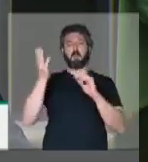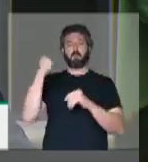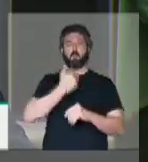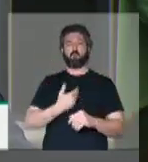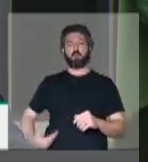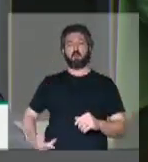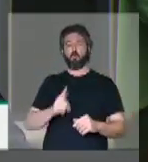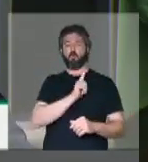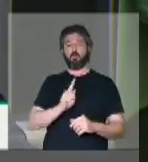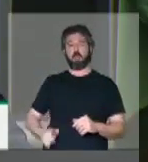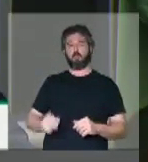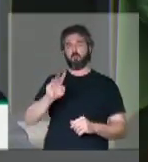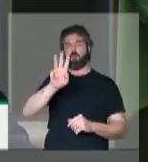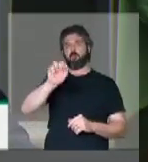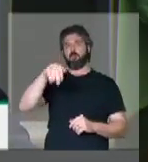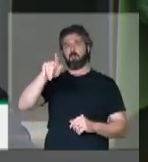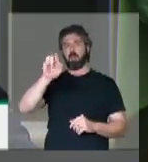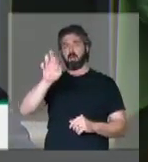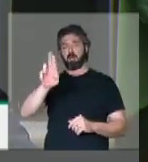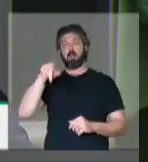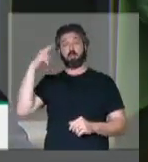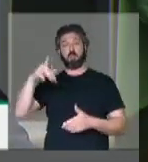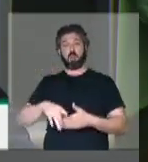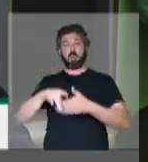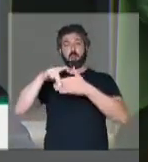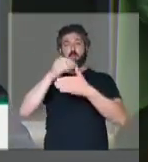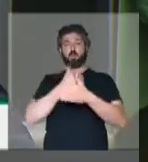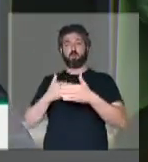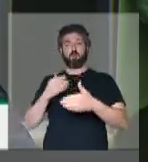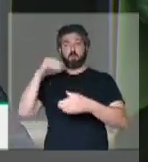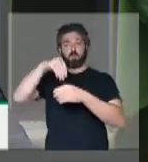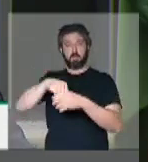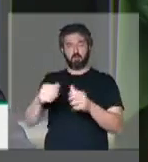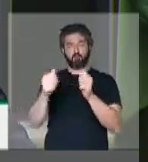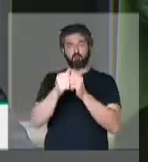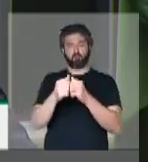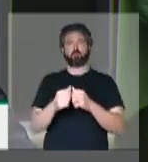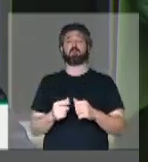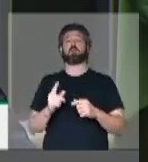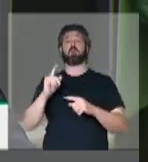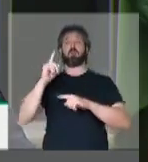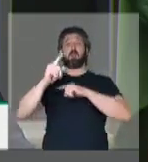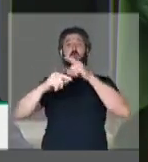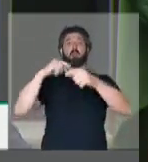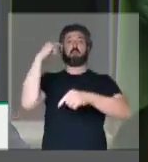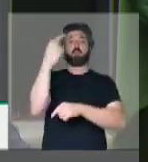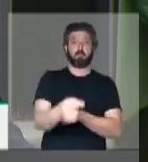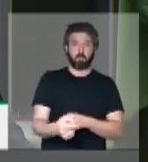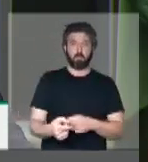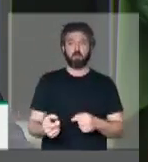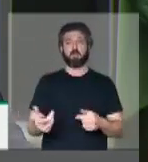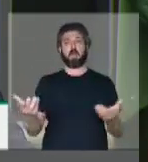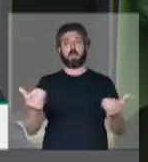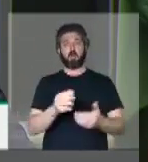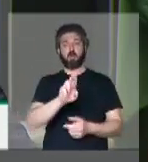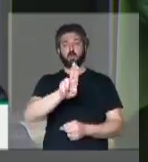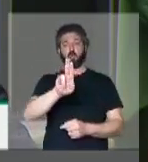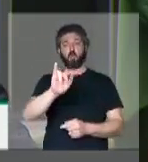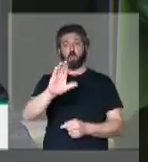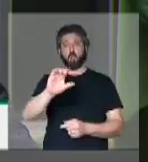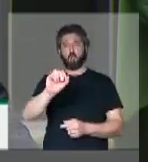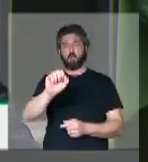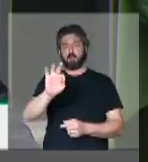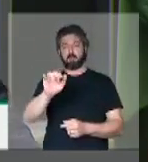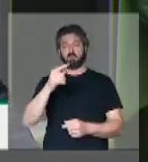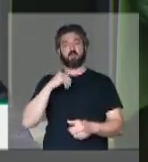Wagner, do PT, depois fui seu líder de governo no segundo governo, e mais tarde no primeiro governo do atual governador Rui